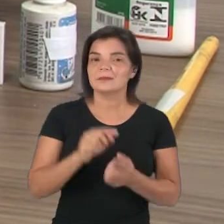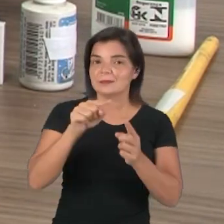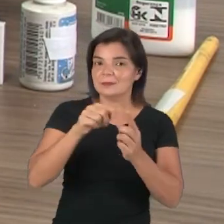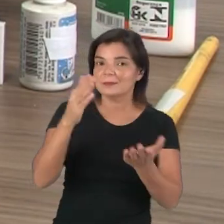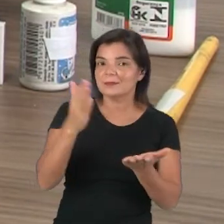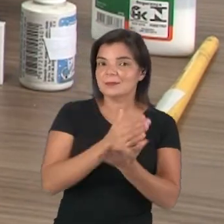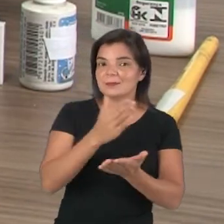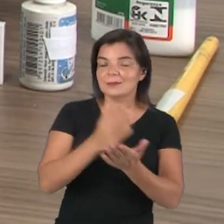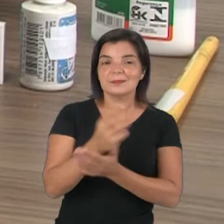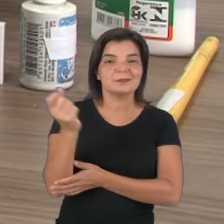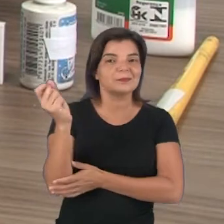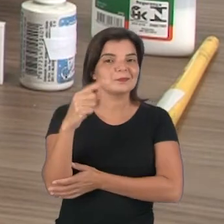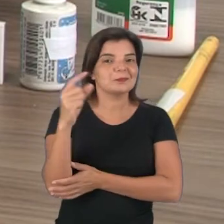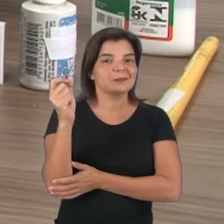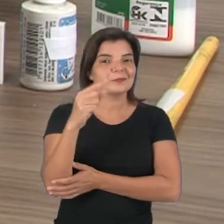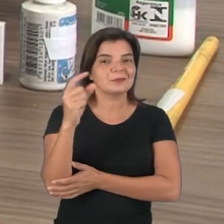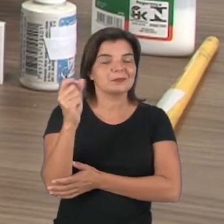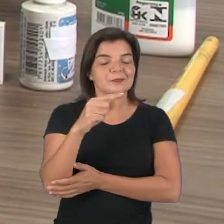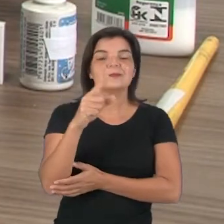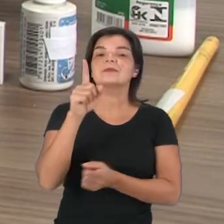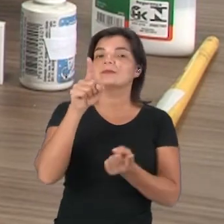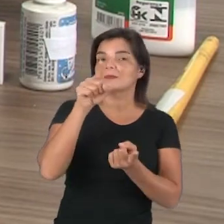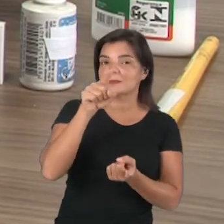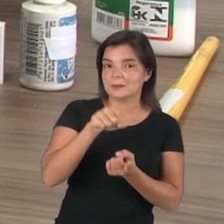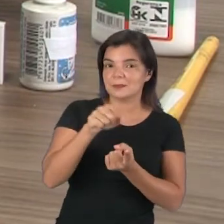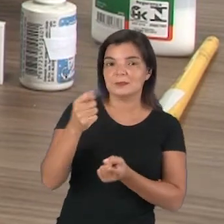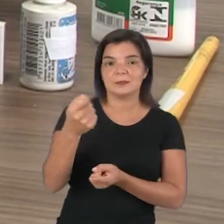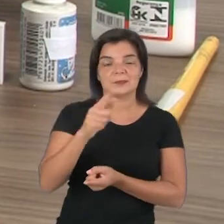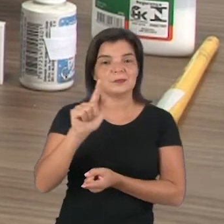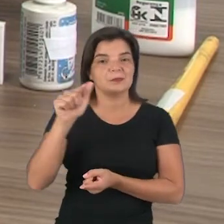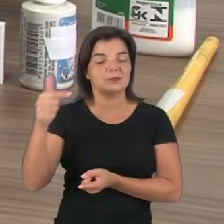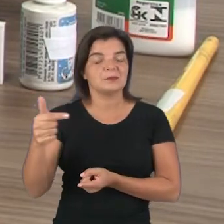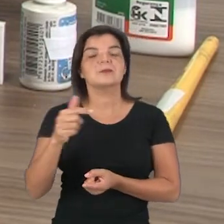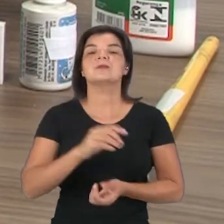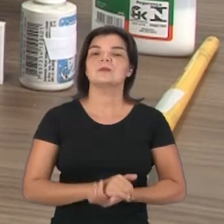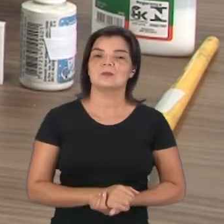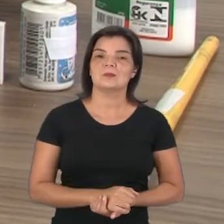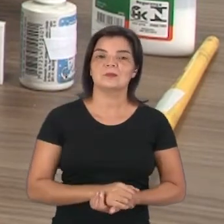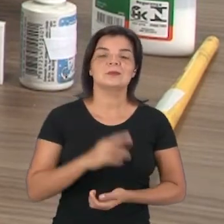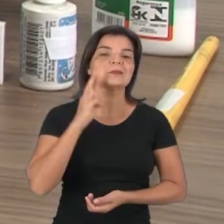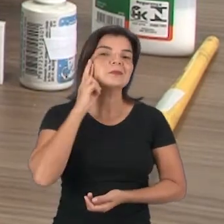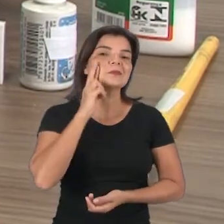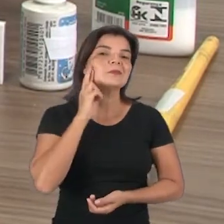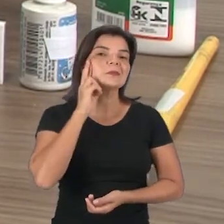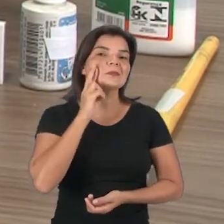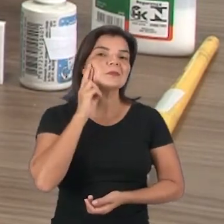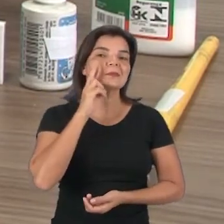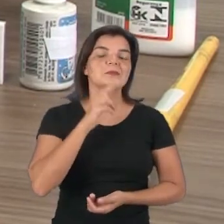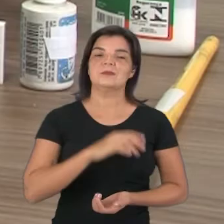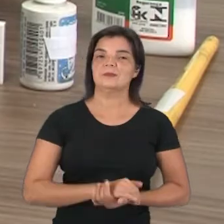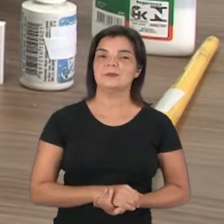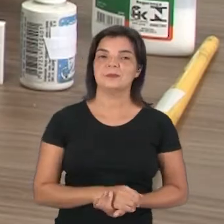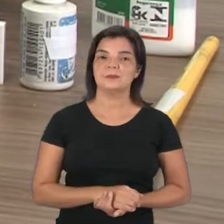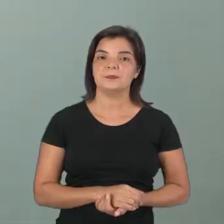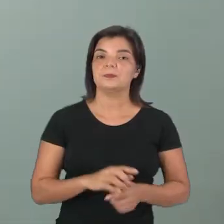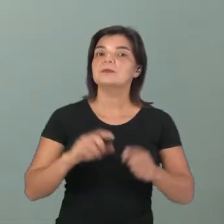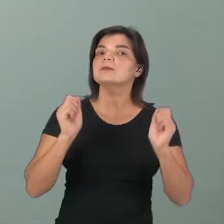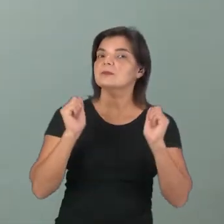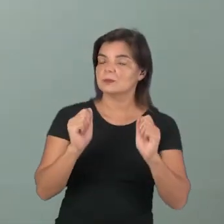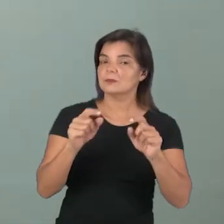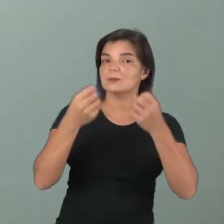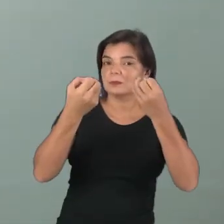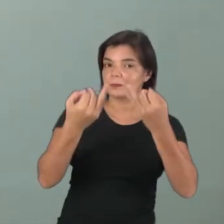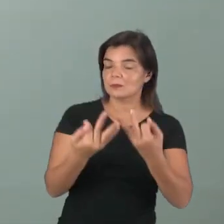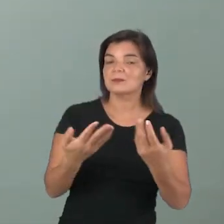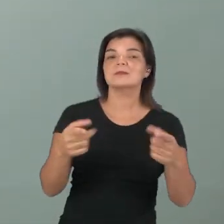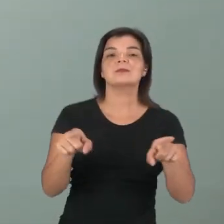agenda azul é menor do que a agenda rosa, isso mesmo. Podemos